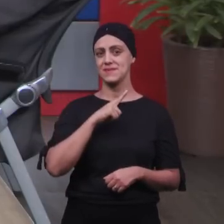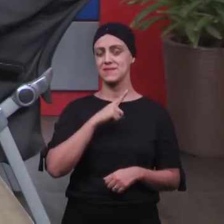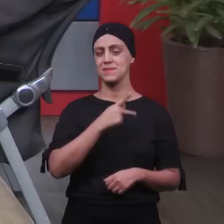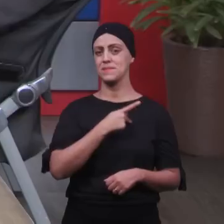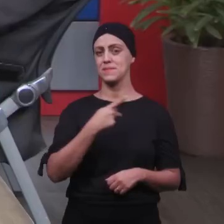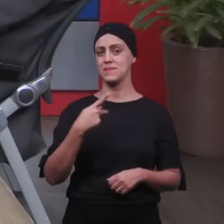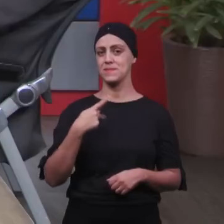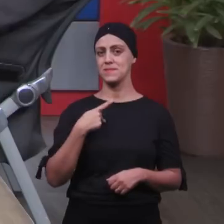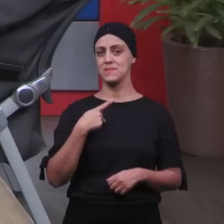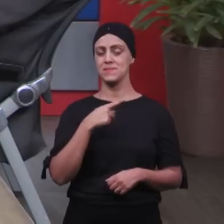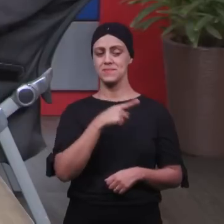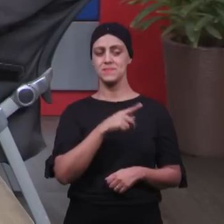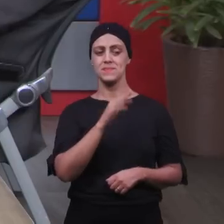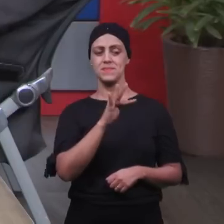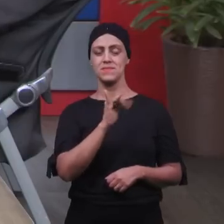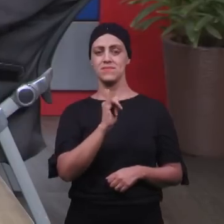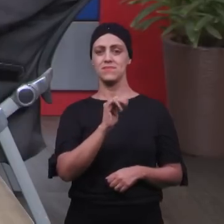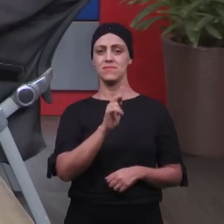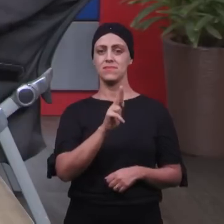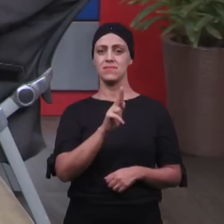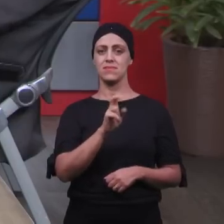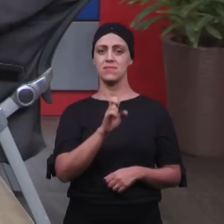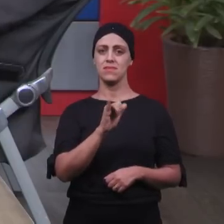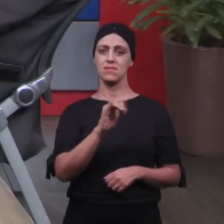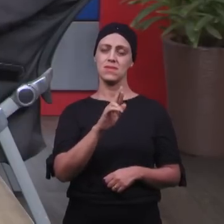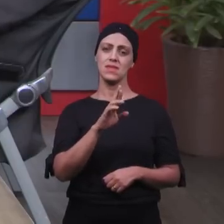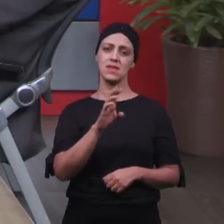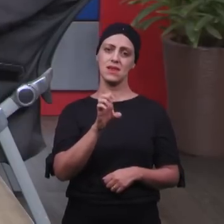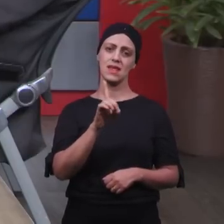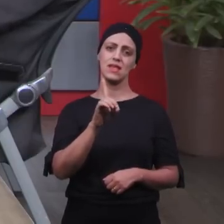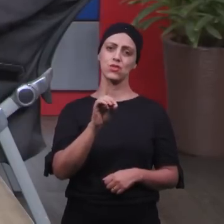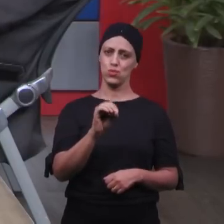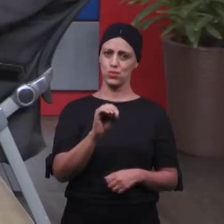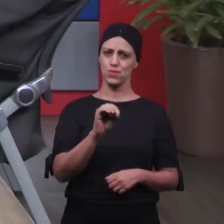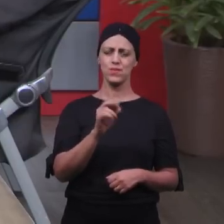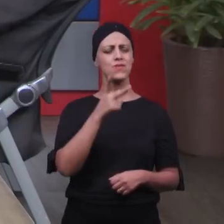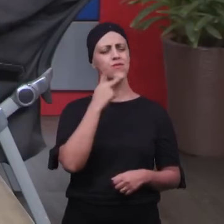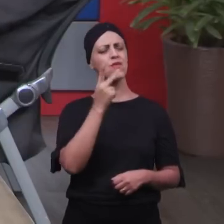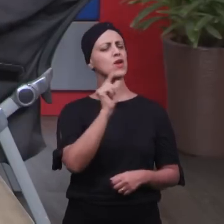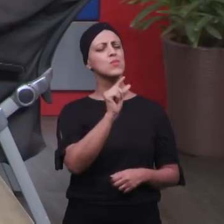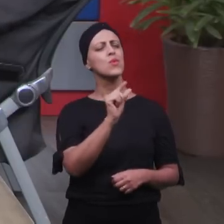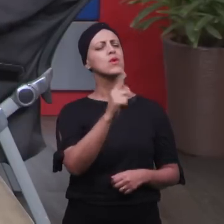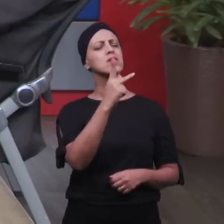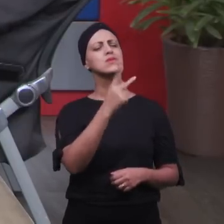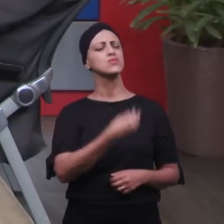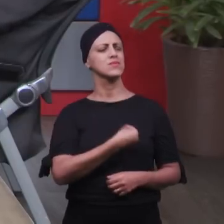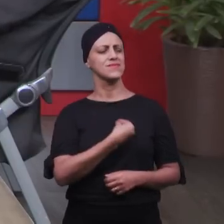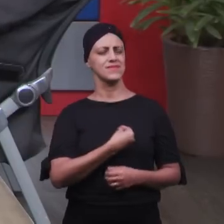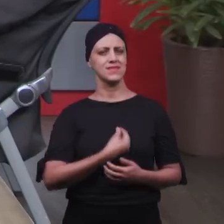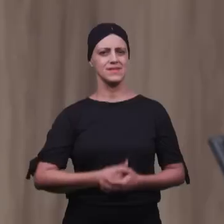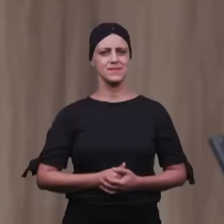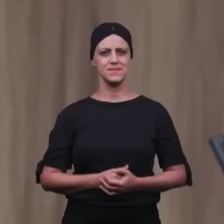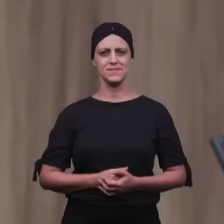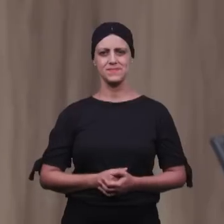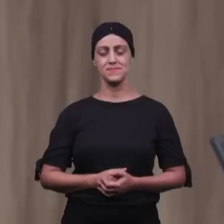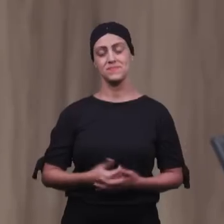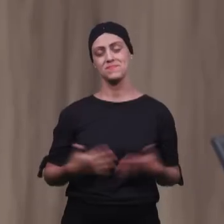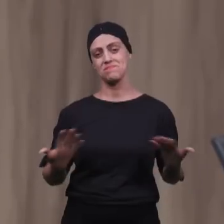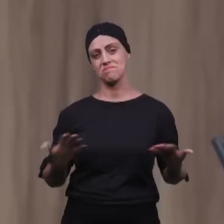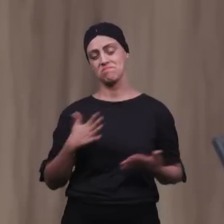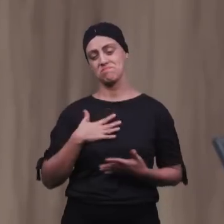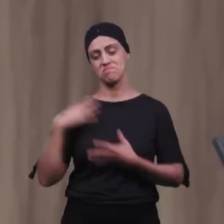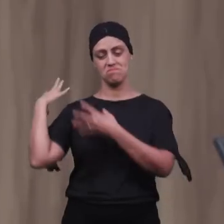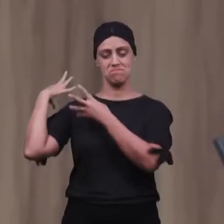Conta primeiro um pouquinho onde passou tudo na sua vida. A minha história...